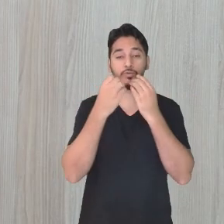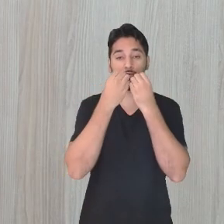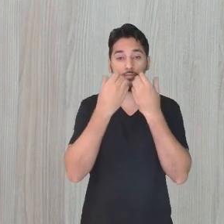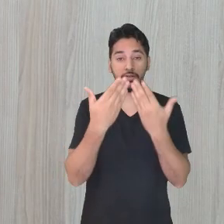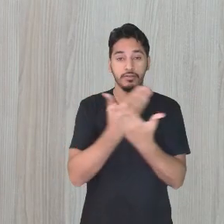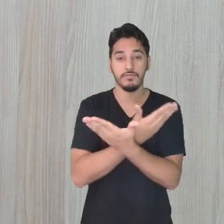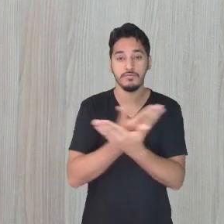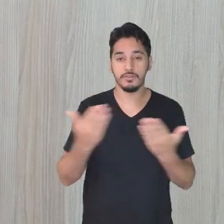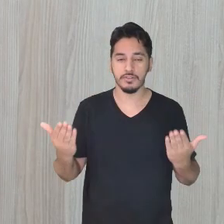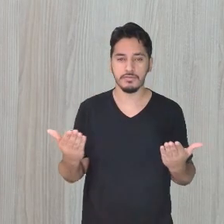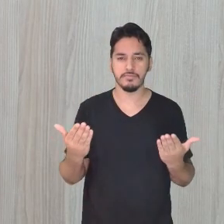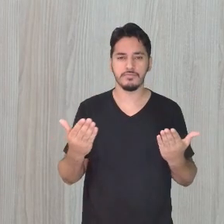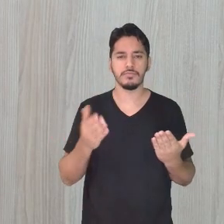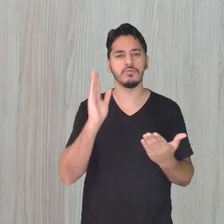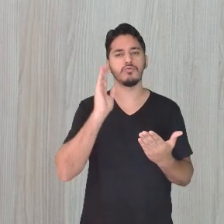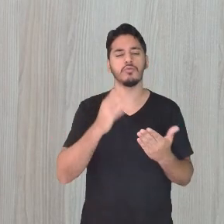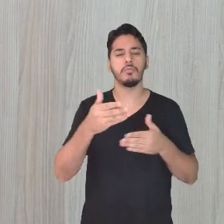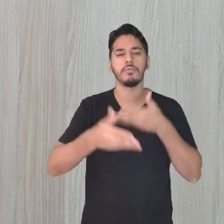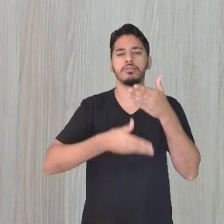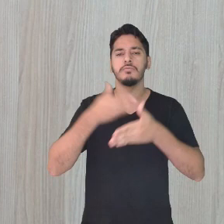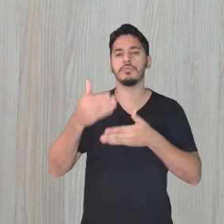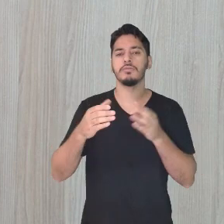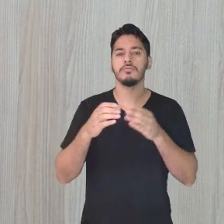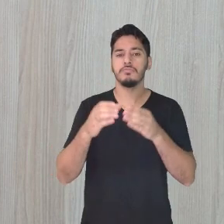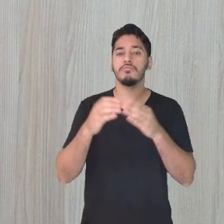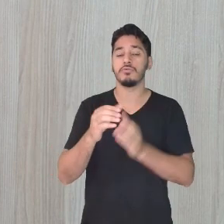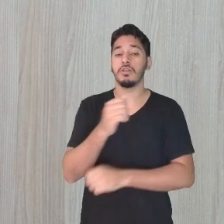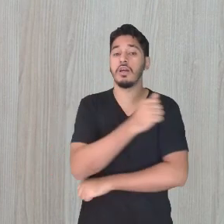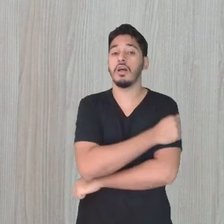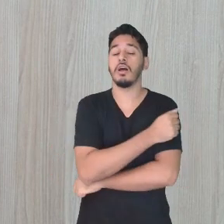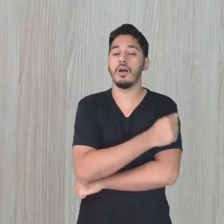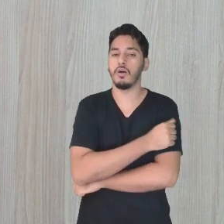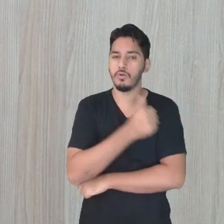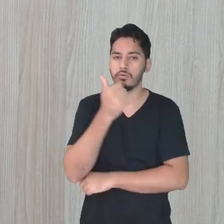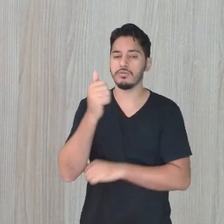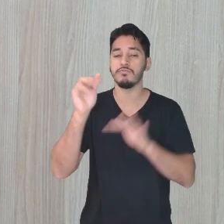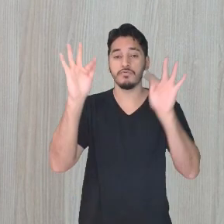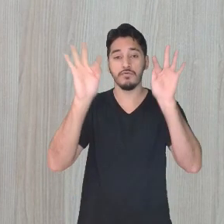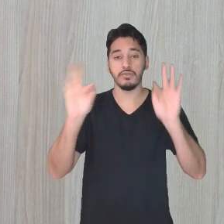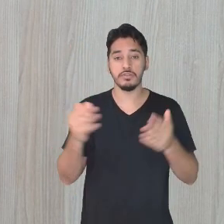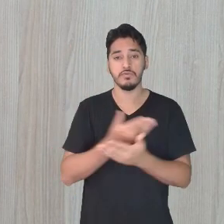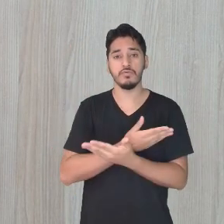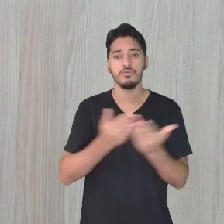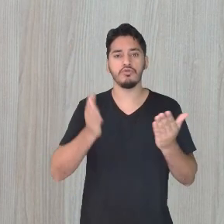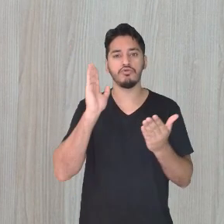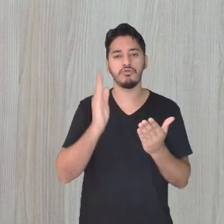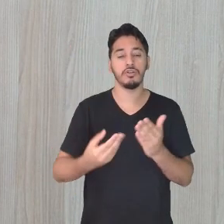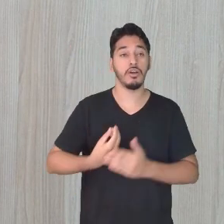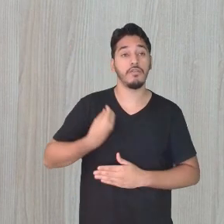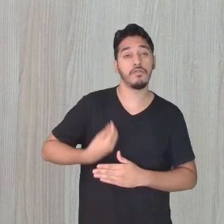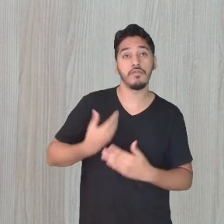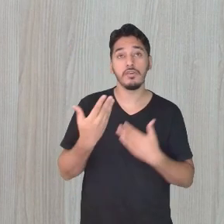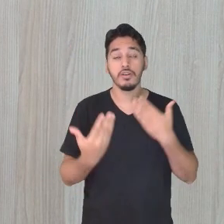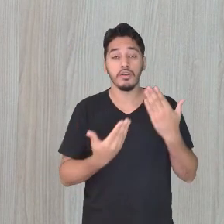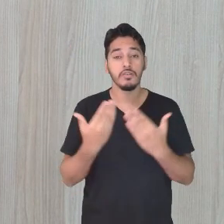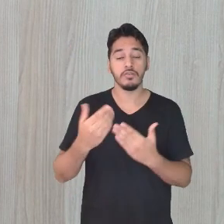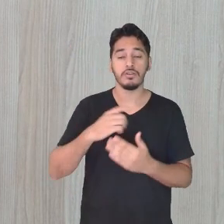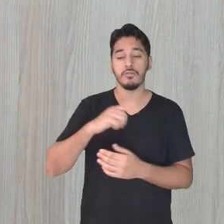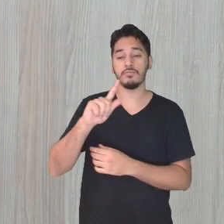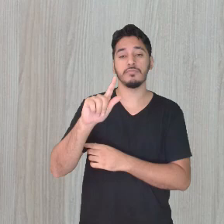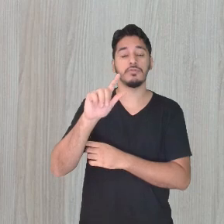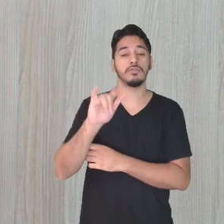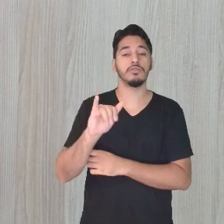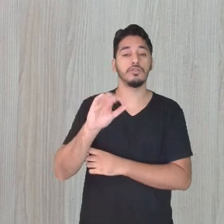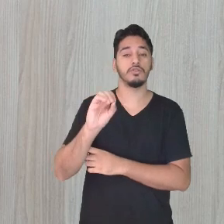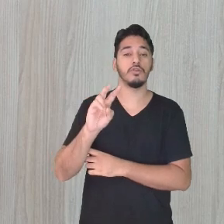bem? Então, estamos aqui já com a participação muito boa de alunos, estamos felizes por vocês estarem aqui. Nós estamos com